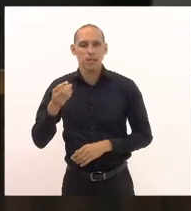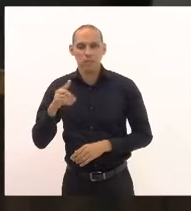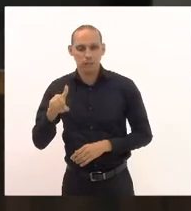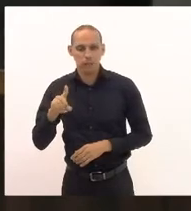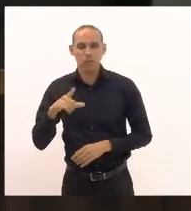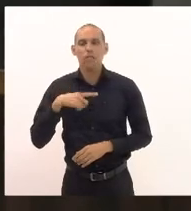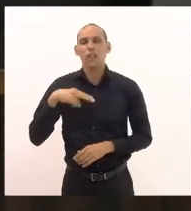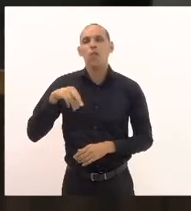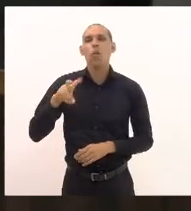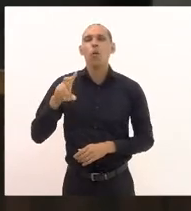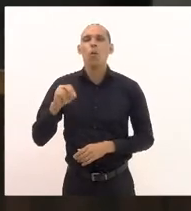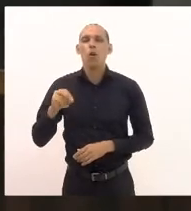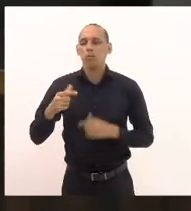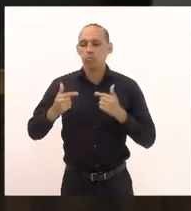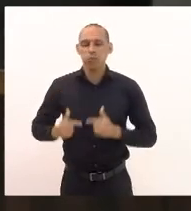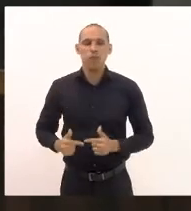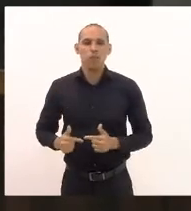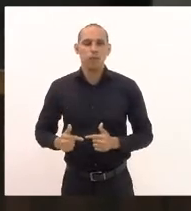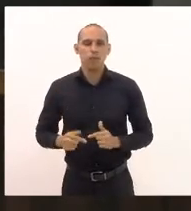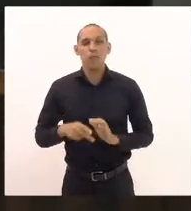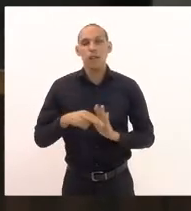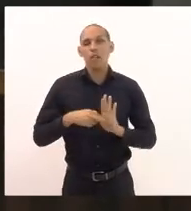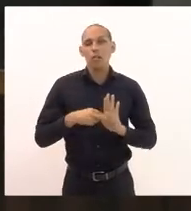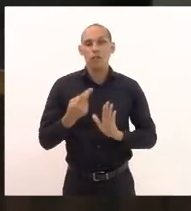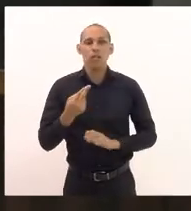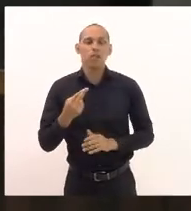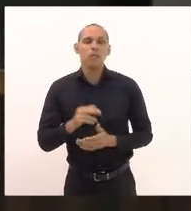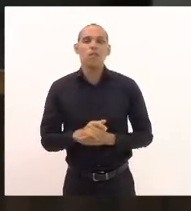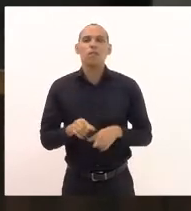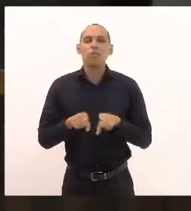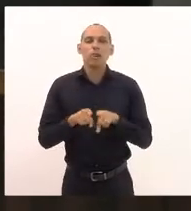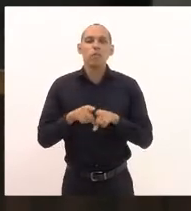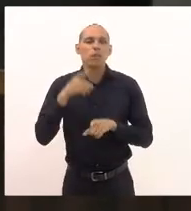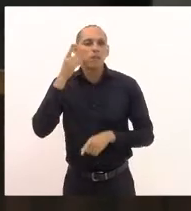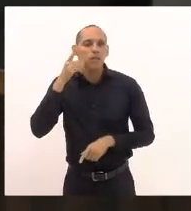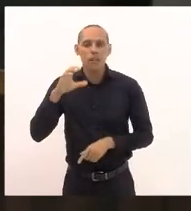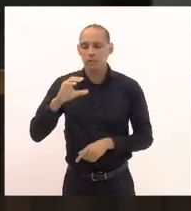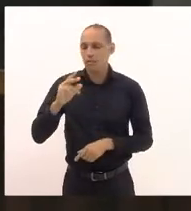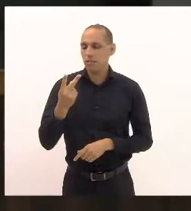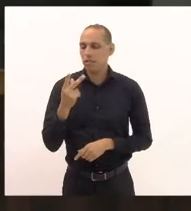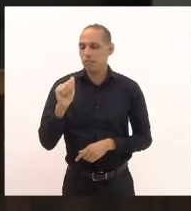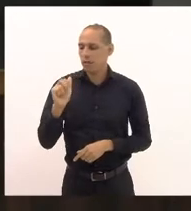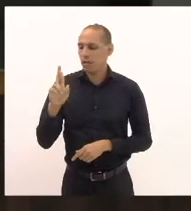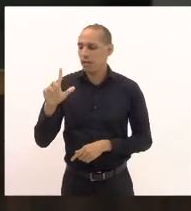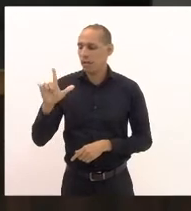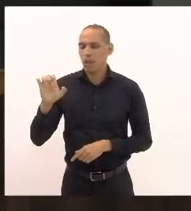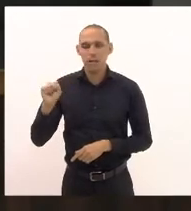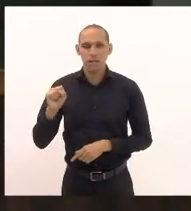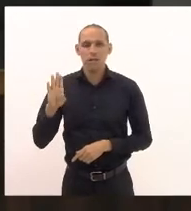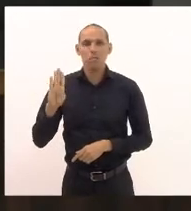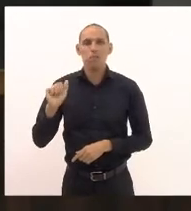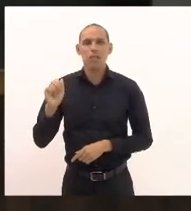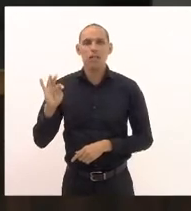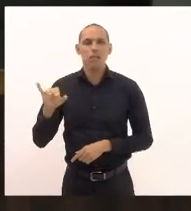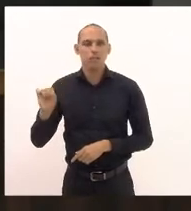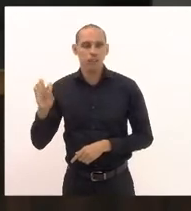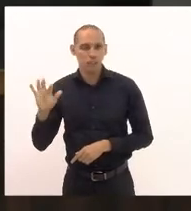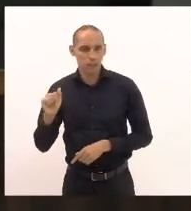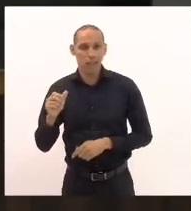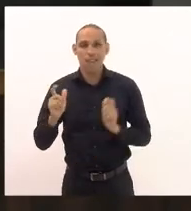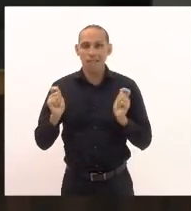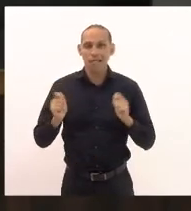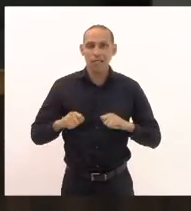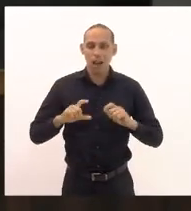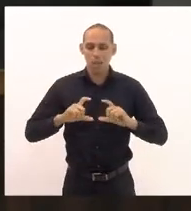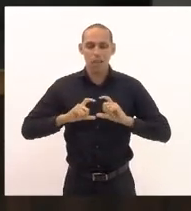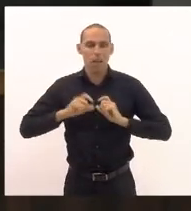novo. Projeto de resolução 512 de 21, de autoria do deputado Charles Batista, que concede a medalha Tiradentes, respectivo diploma, ao senhor